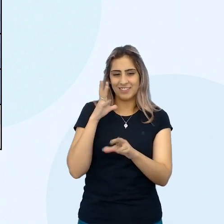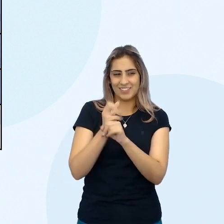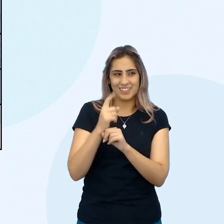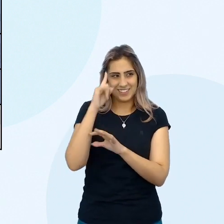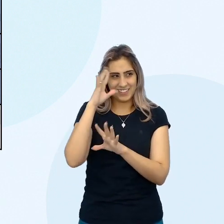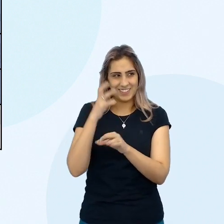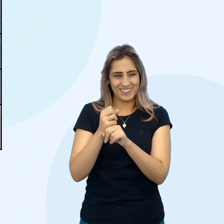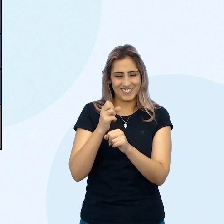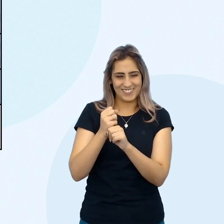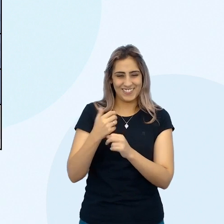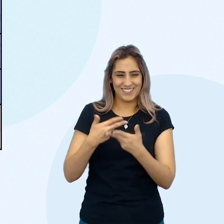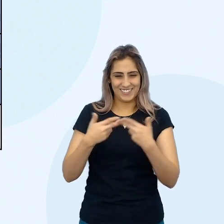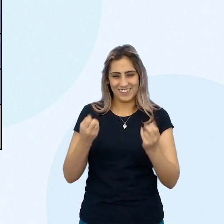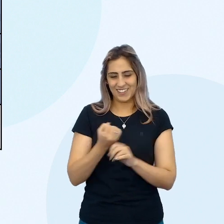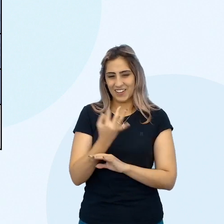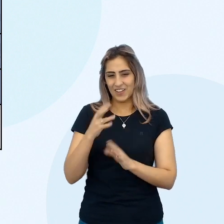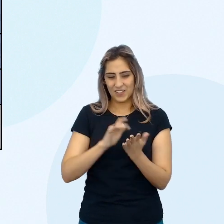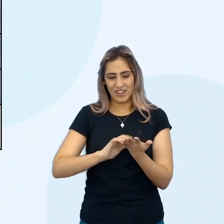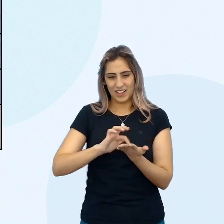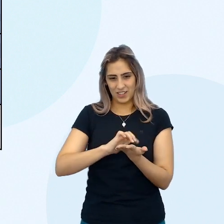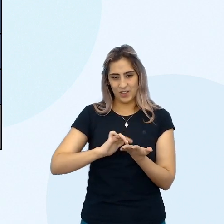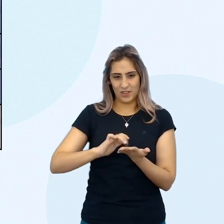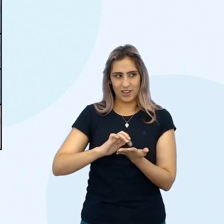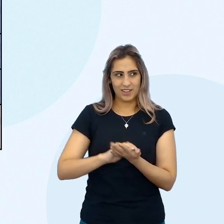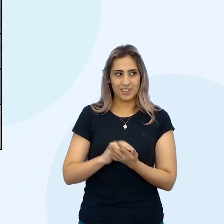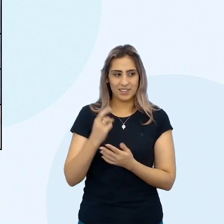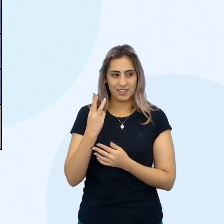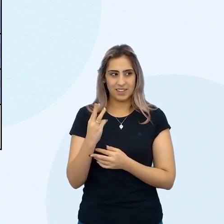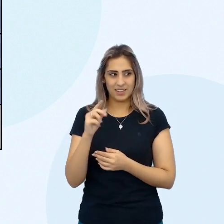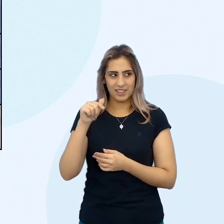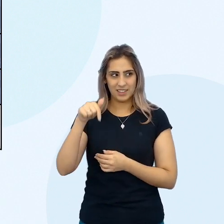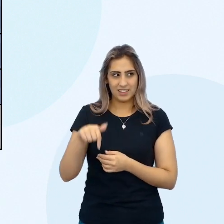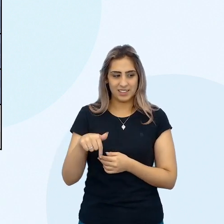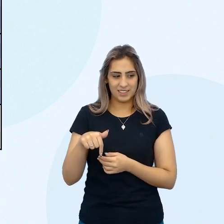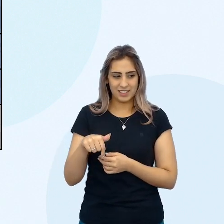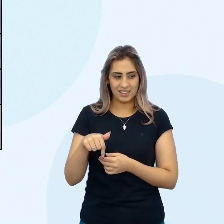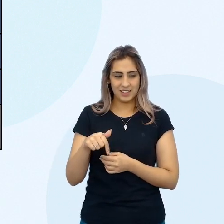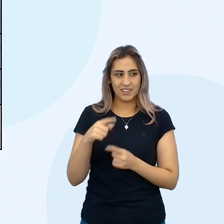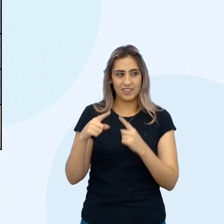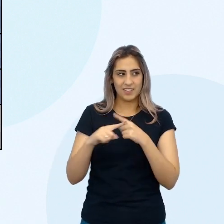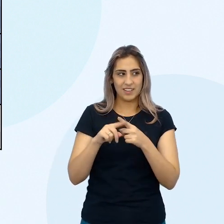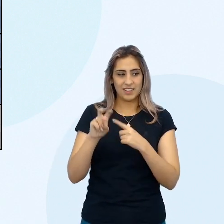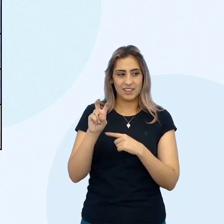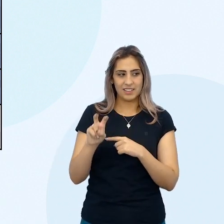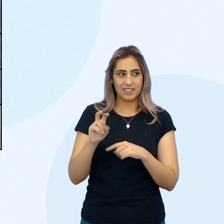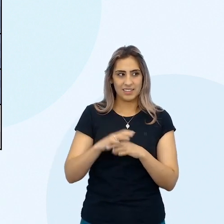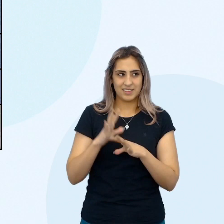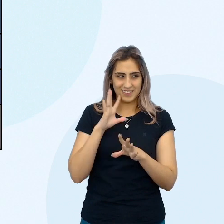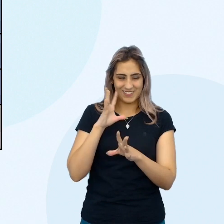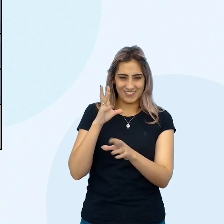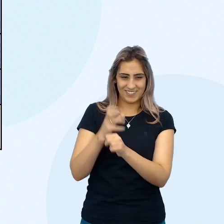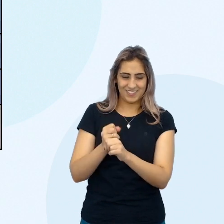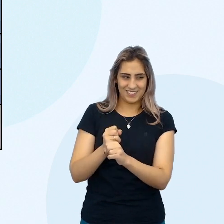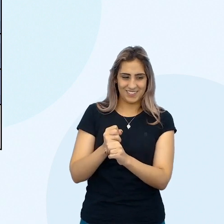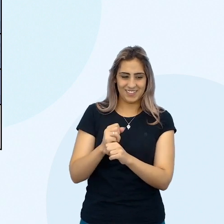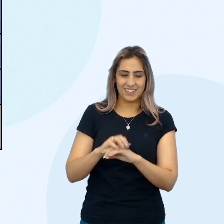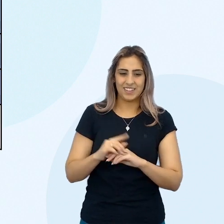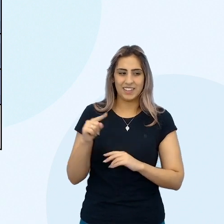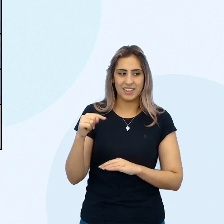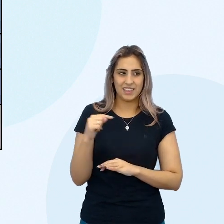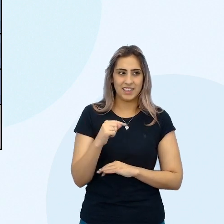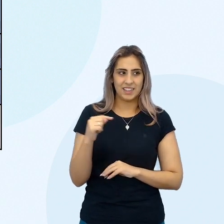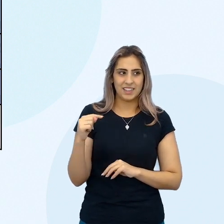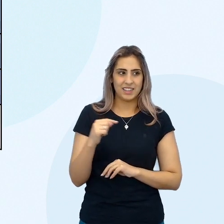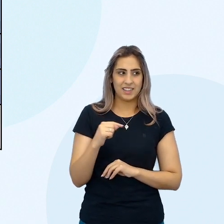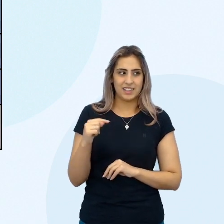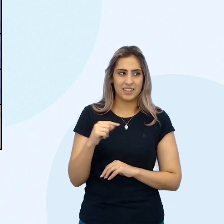mas não vamos fazer, vamos fazer na calculadora. Não, verdade. 37, né? Isso, vezes 5. Portanto, 185. Muito negativo. Bem. Negativo. Então,